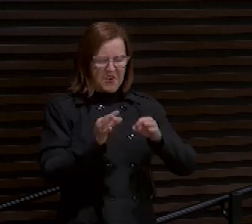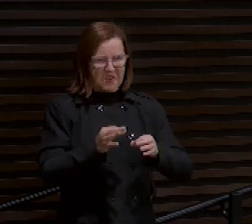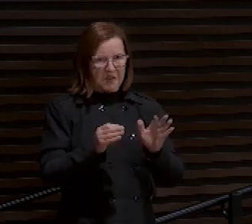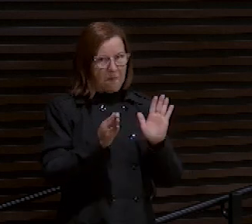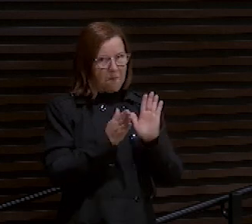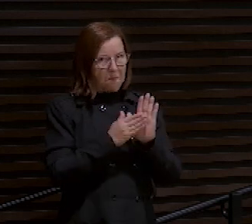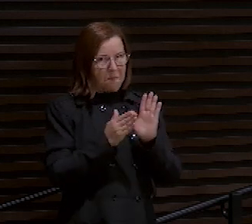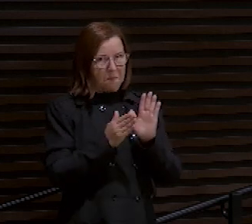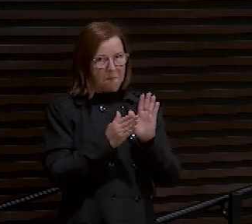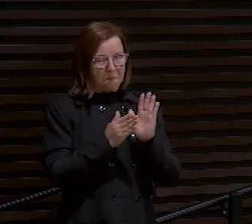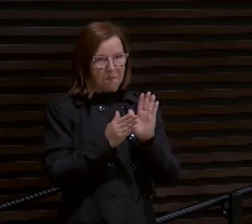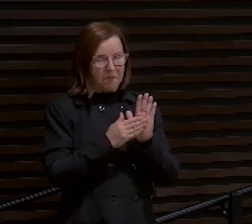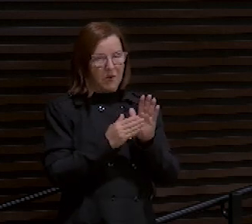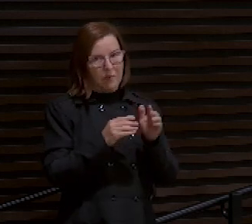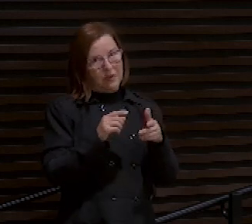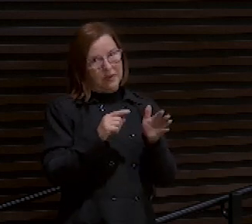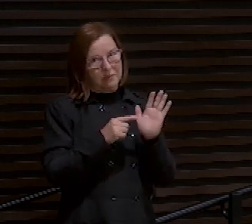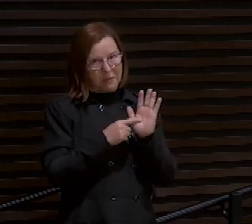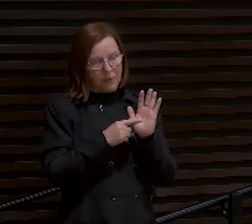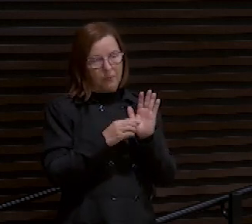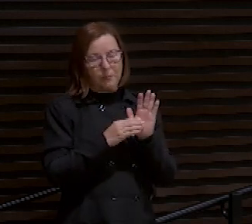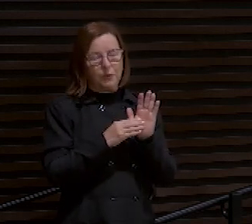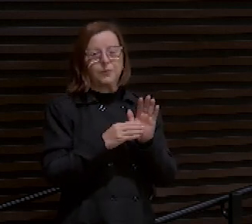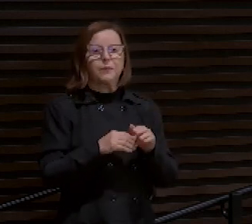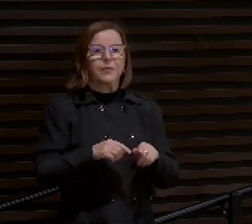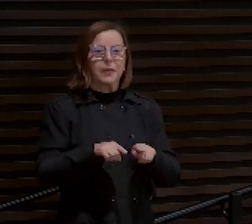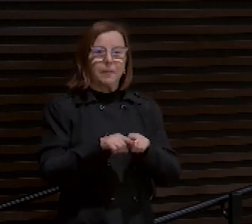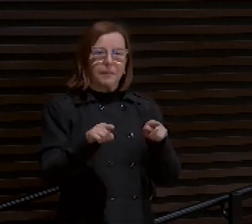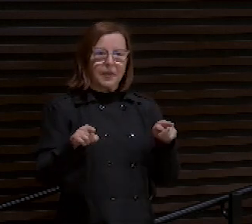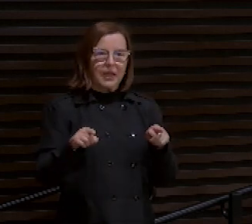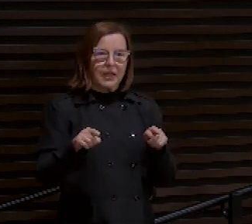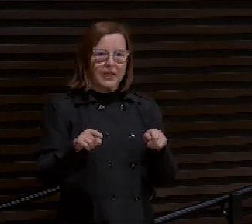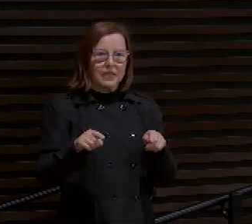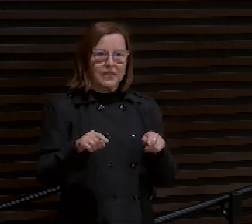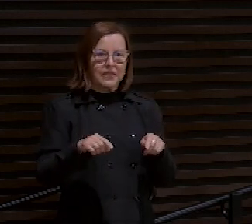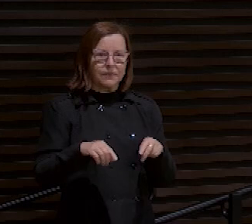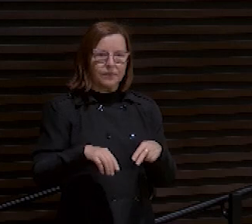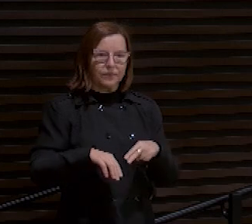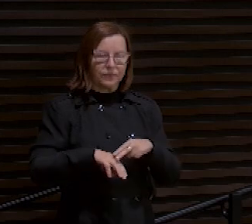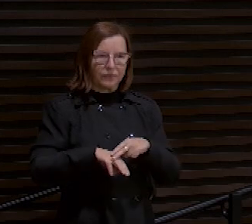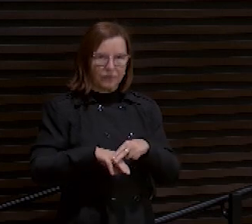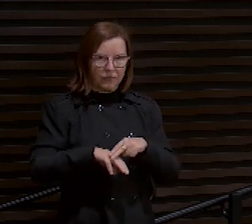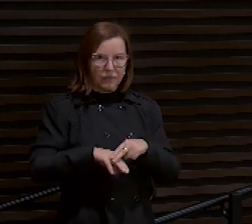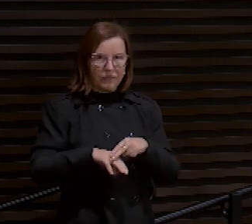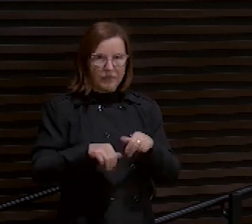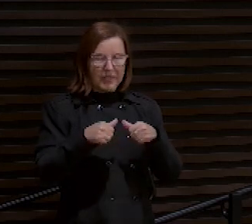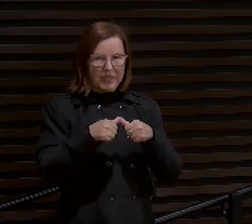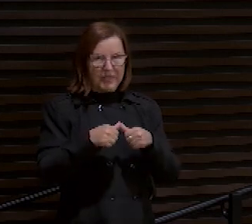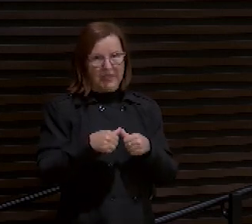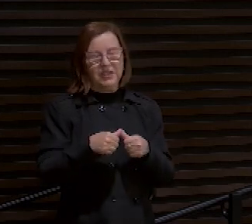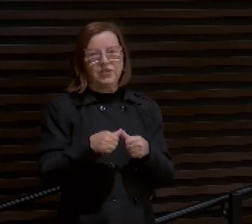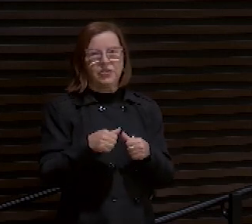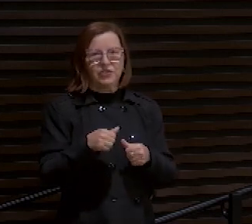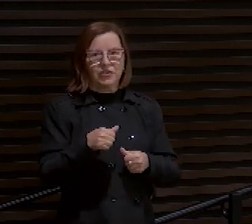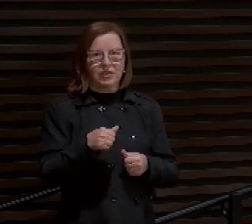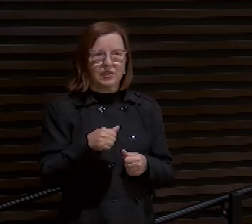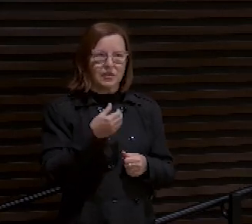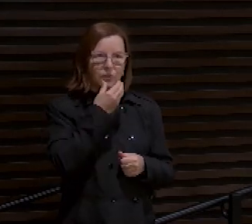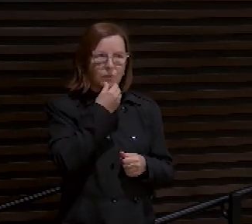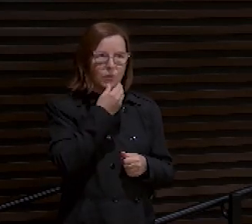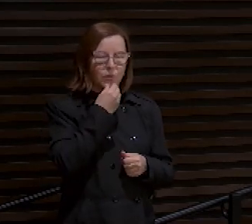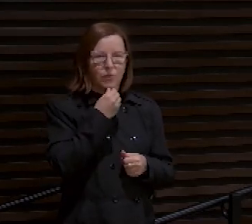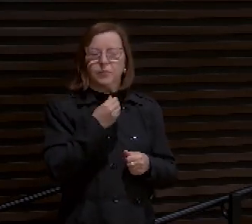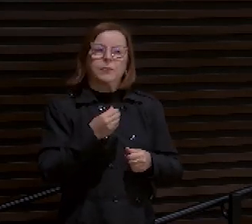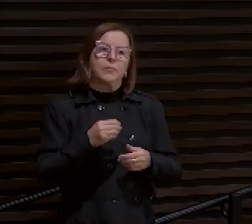mas liderado pela Marge, que era a viúva, a esposa do Nate Saint, desse missionário que eu disse anteriormente, liderado por